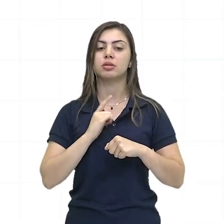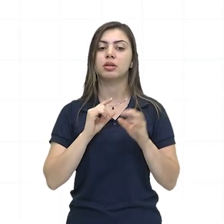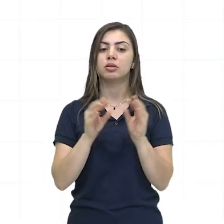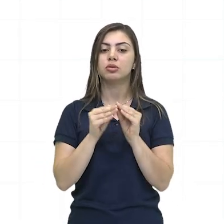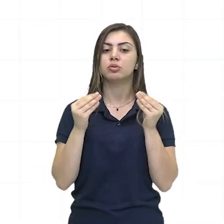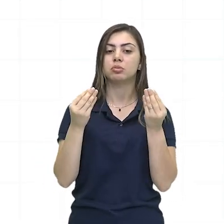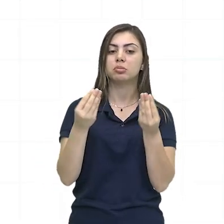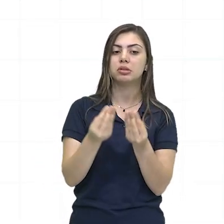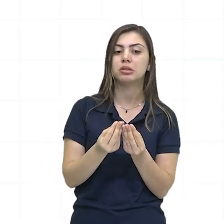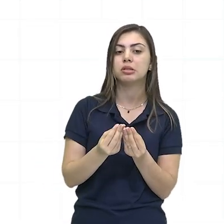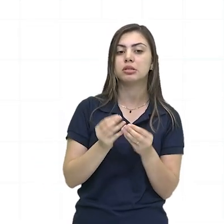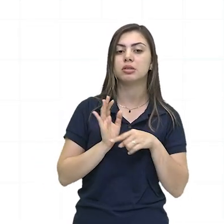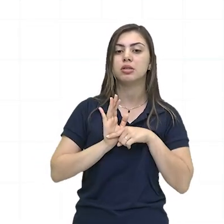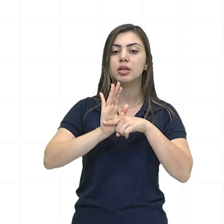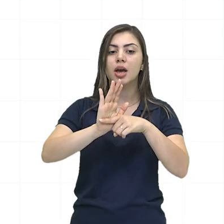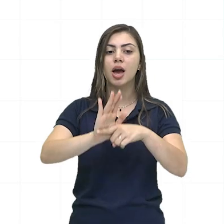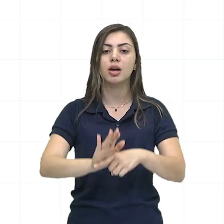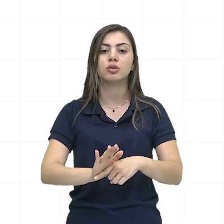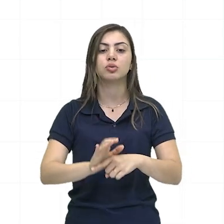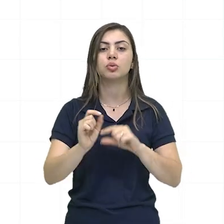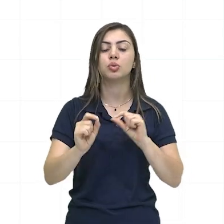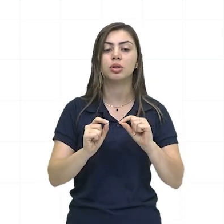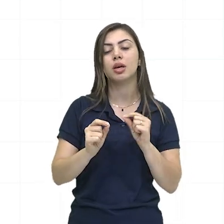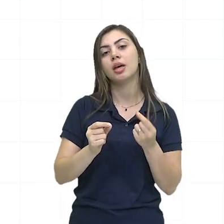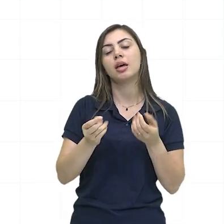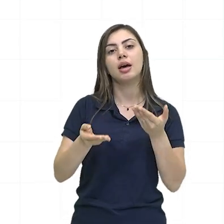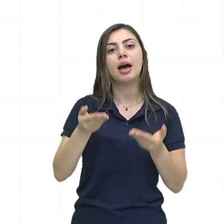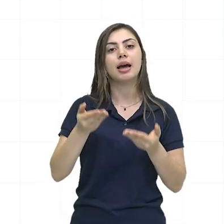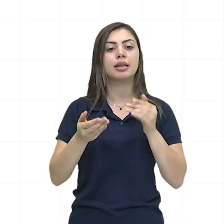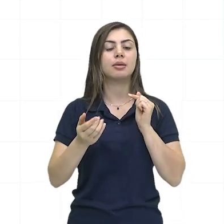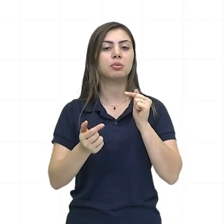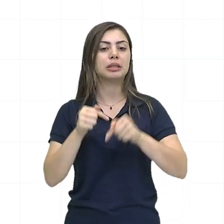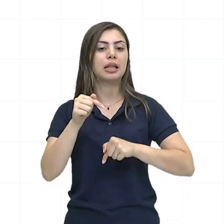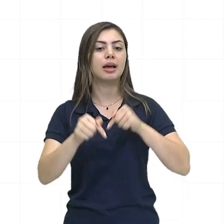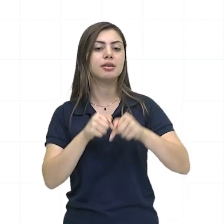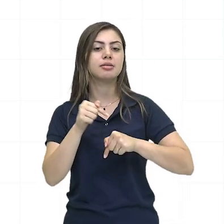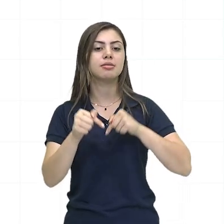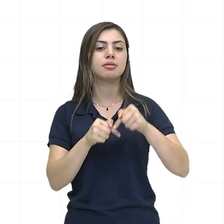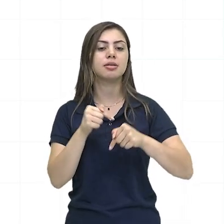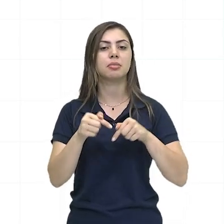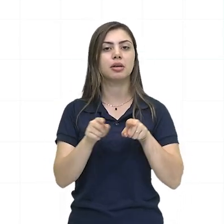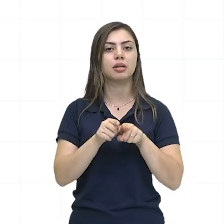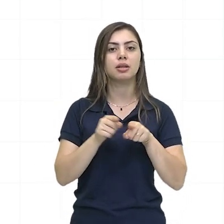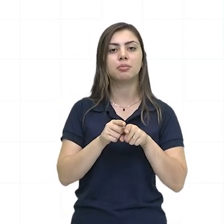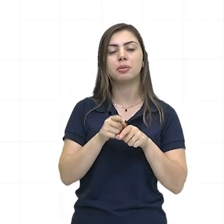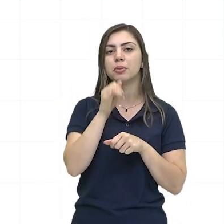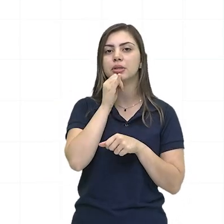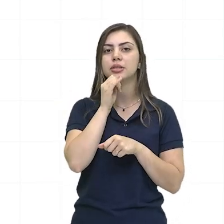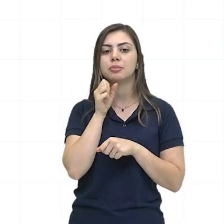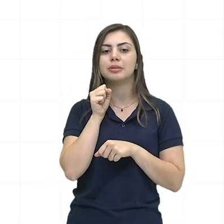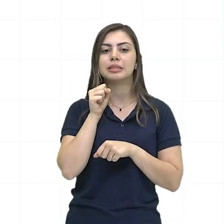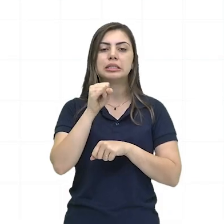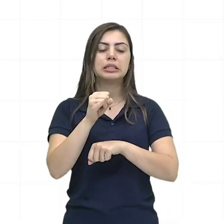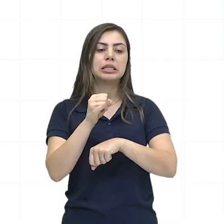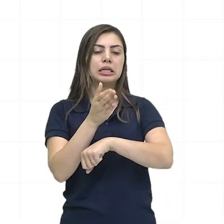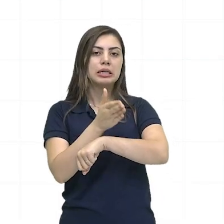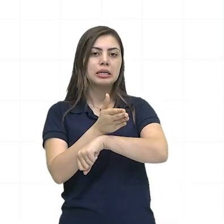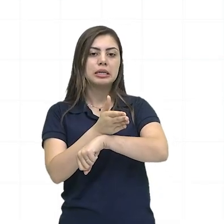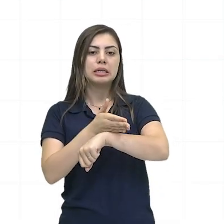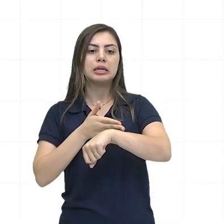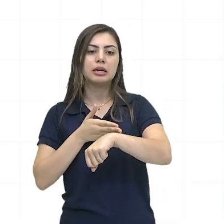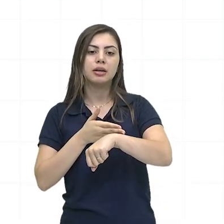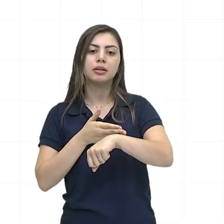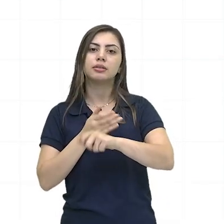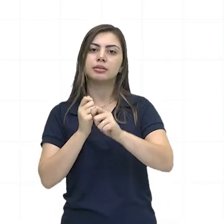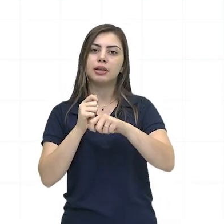auxiliar na regeneração e equilíbrio químico. Ou seja, Se falta esses compostos, né,